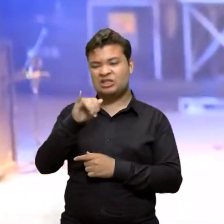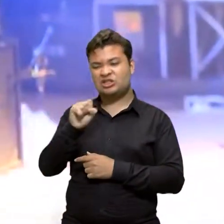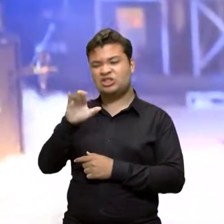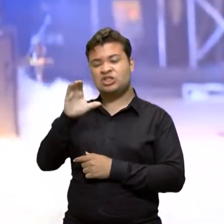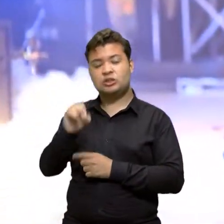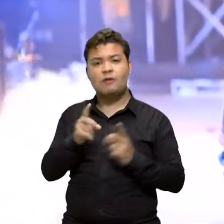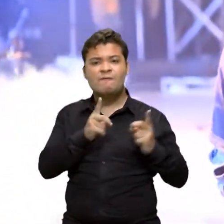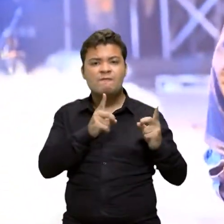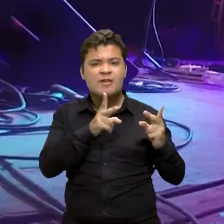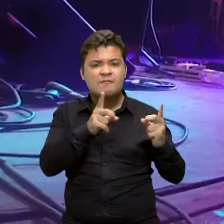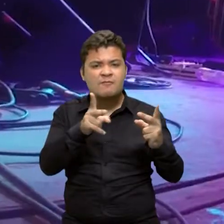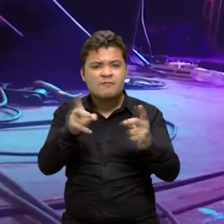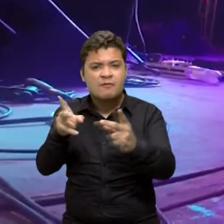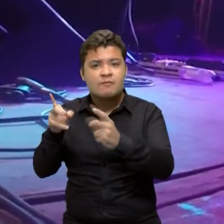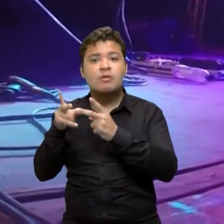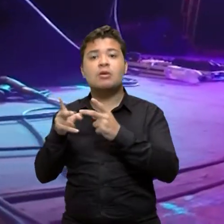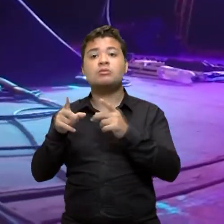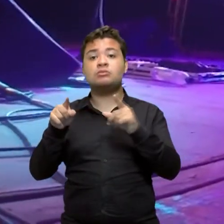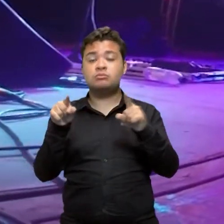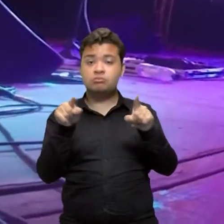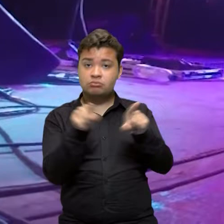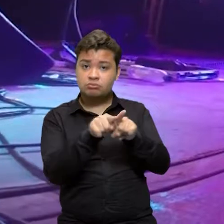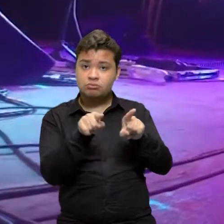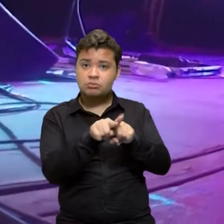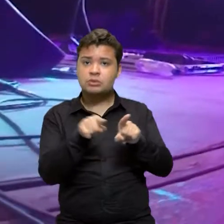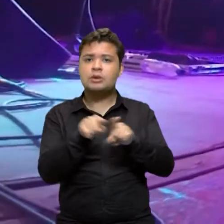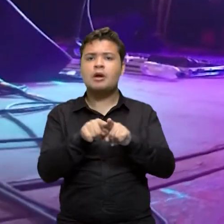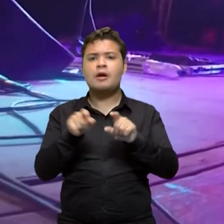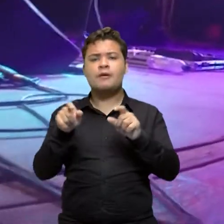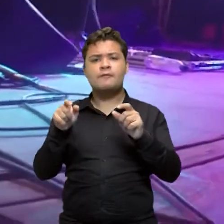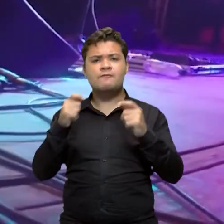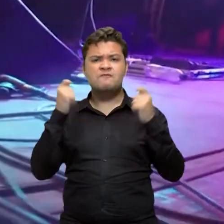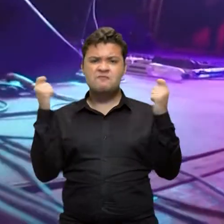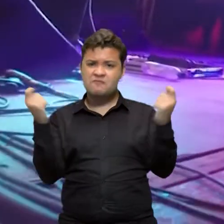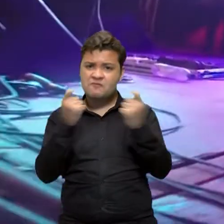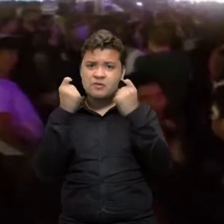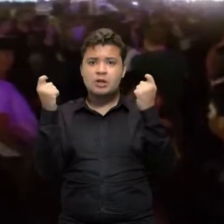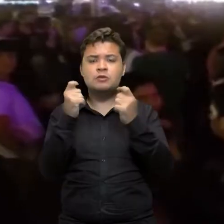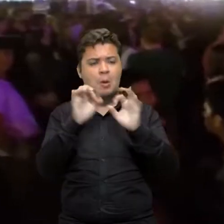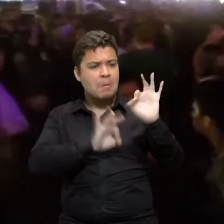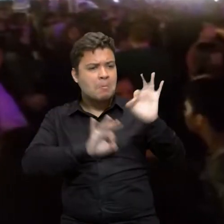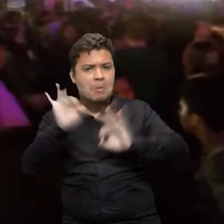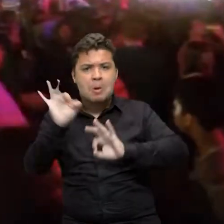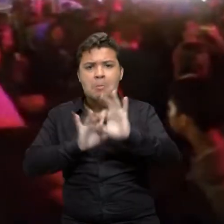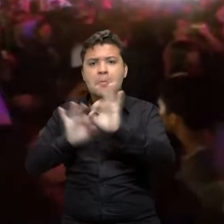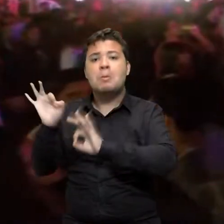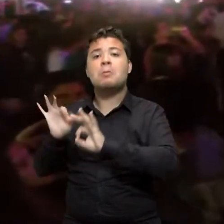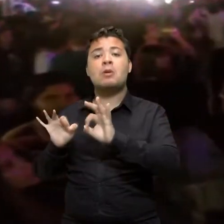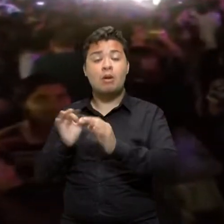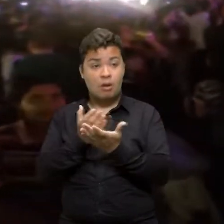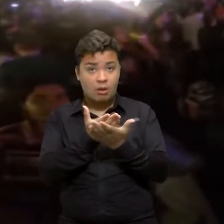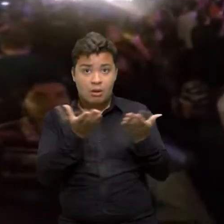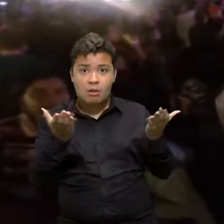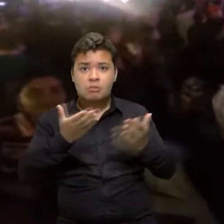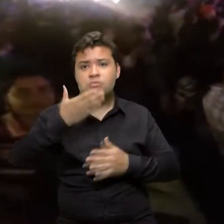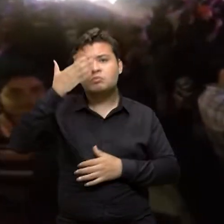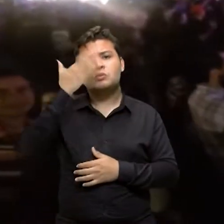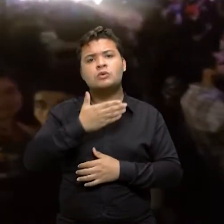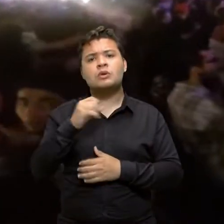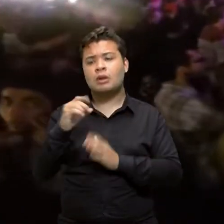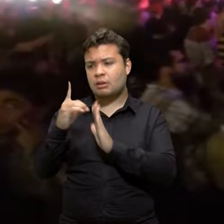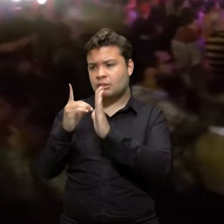a vendagem de discos, né, que é muito expressiva, seja com a realização de grandes festivais, né, que vão